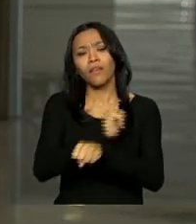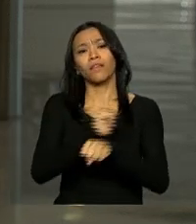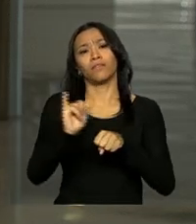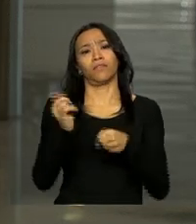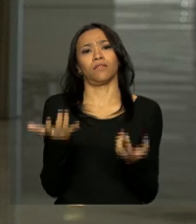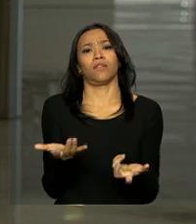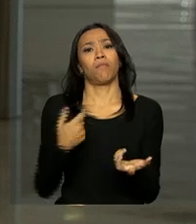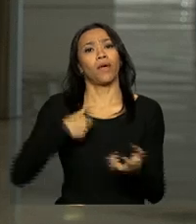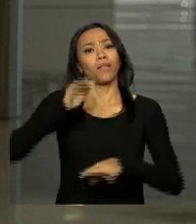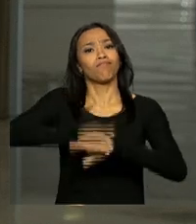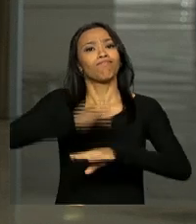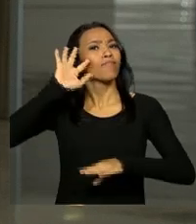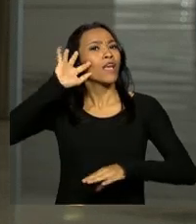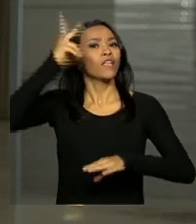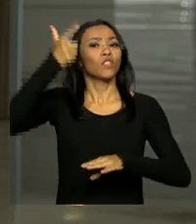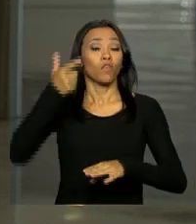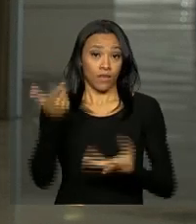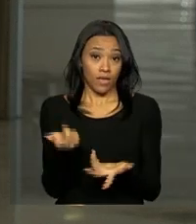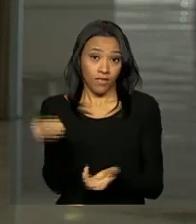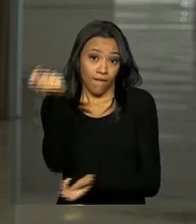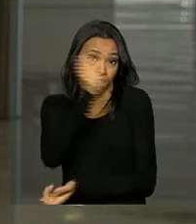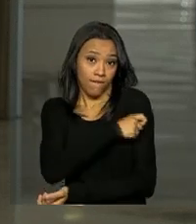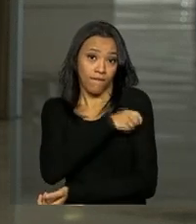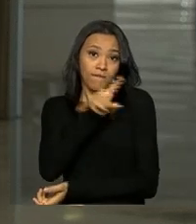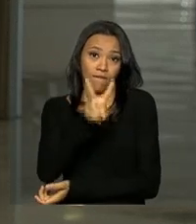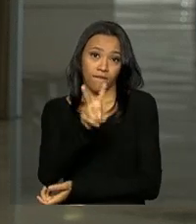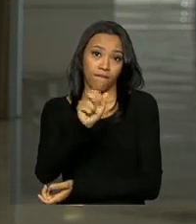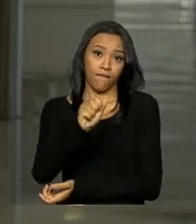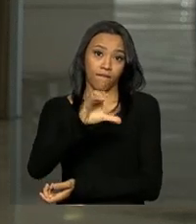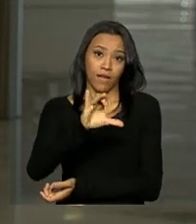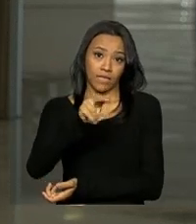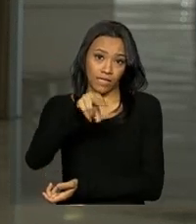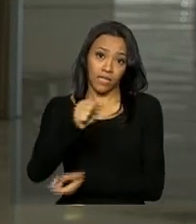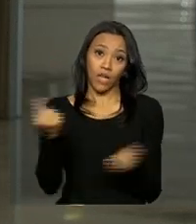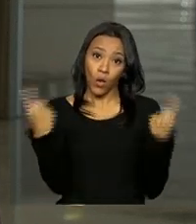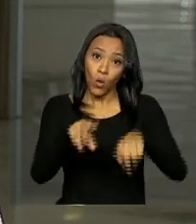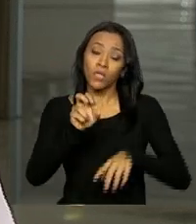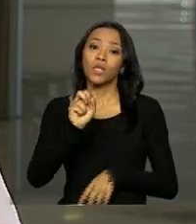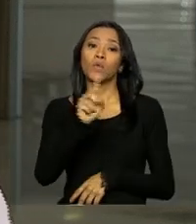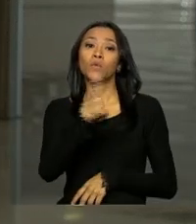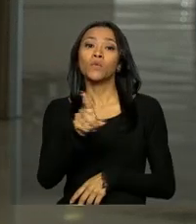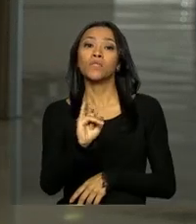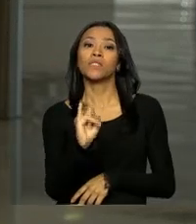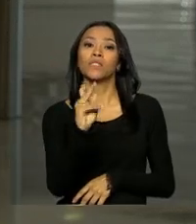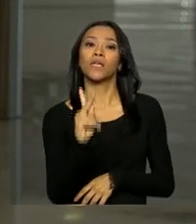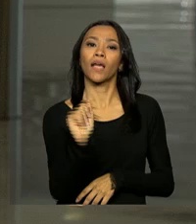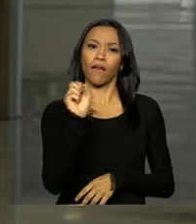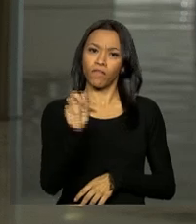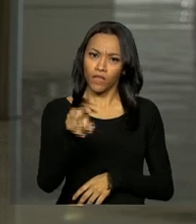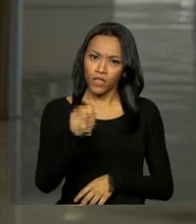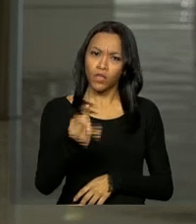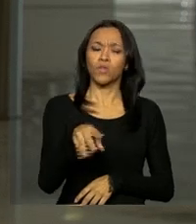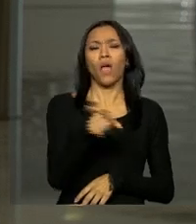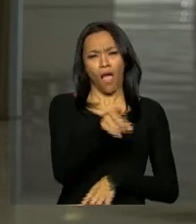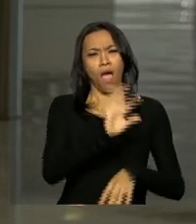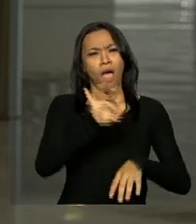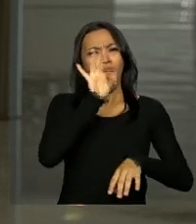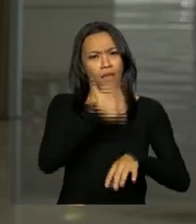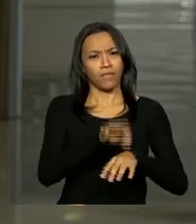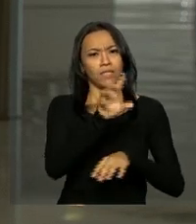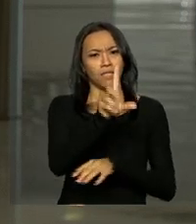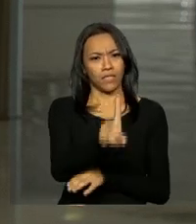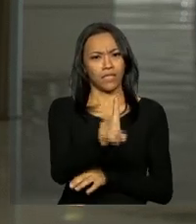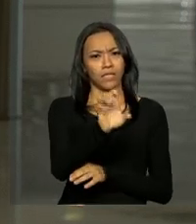questão decisiva da vacina contra o Zika vírus também, além da vacina contra a dengue, que já está aí no andamento